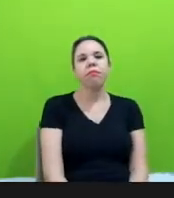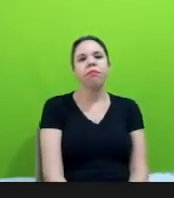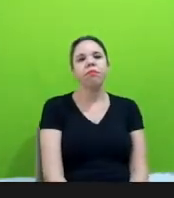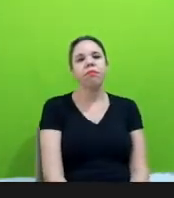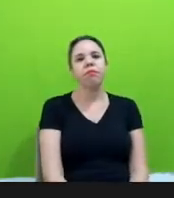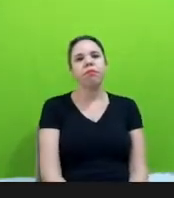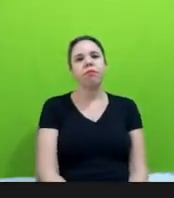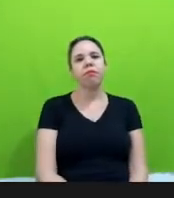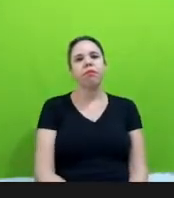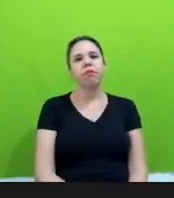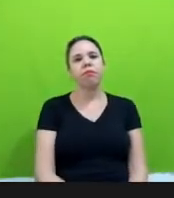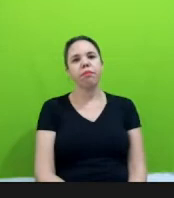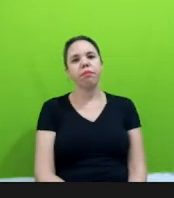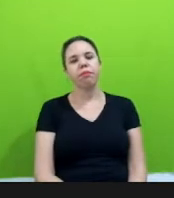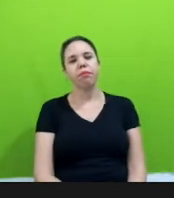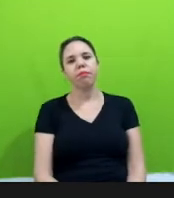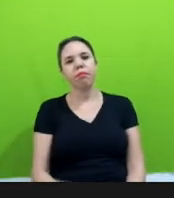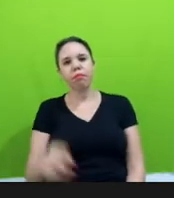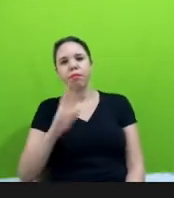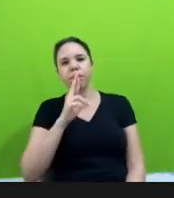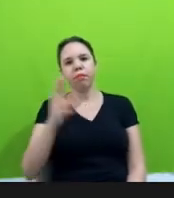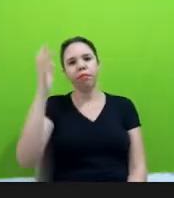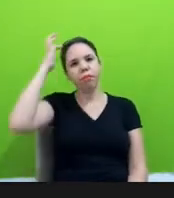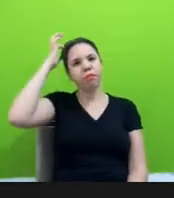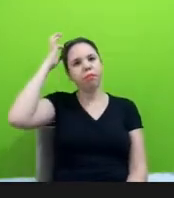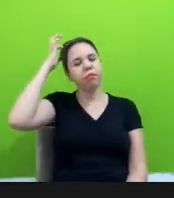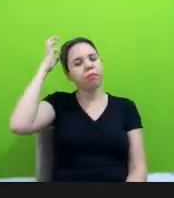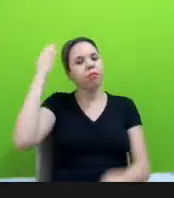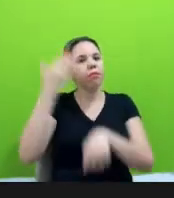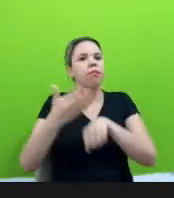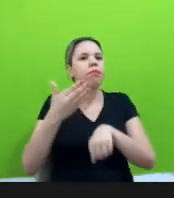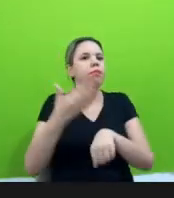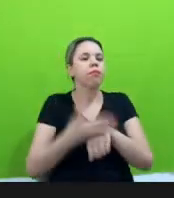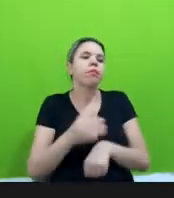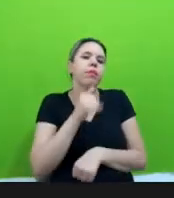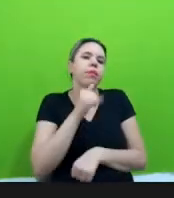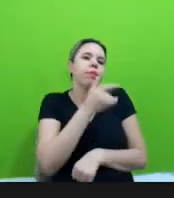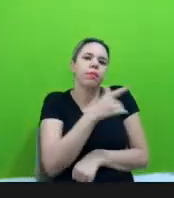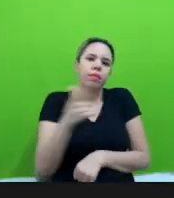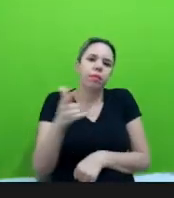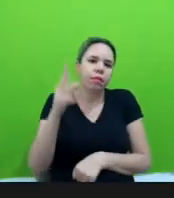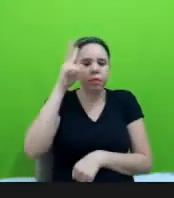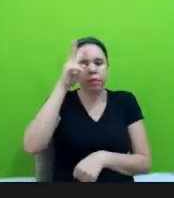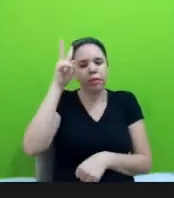Então, Léo, respondendo, Plínio, na prática a gente não tem histórico, né, não tem